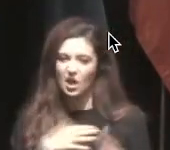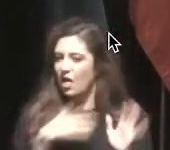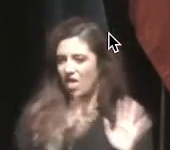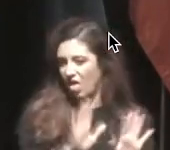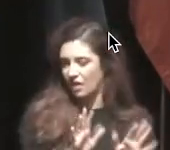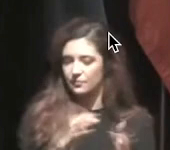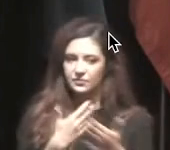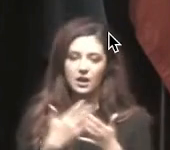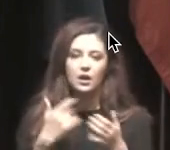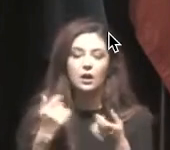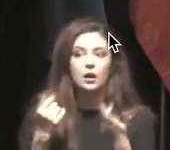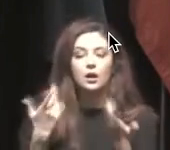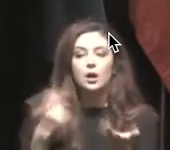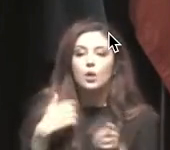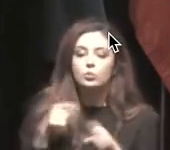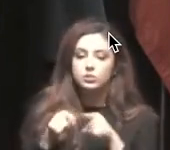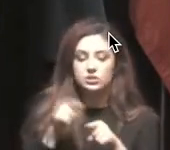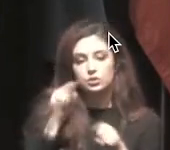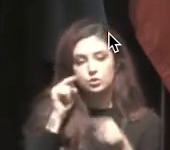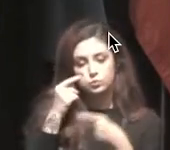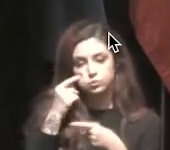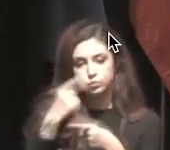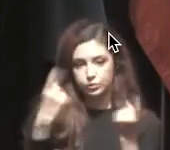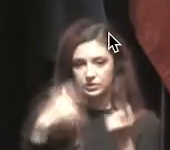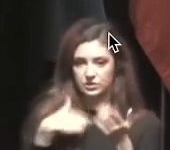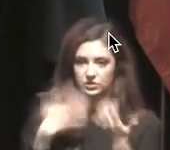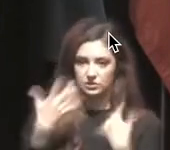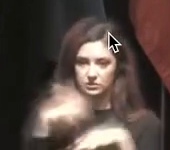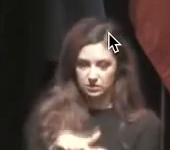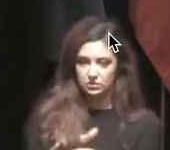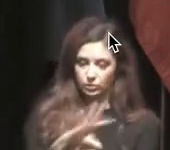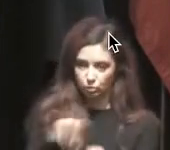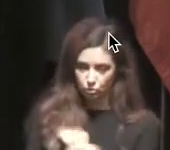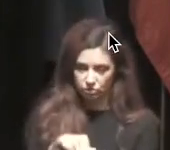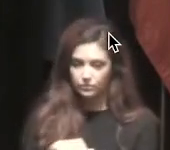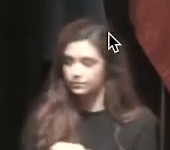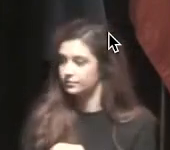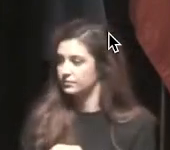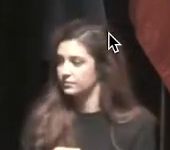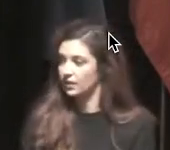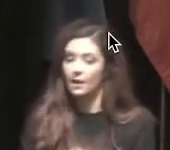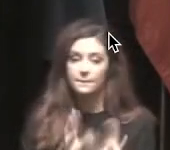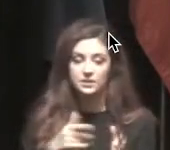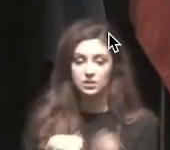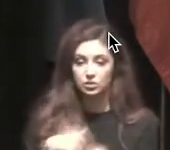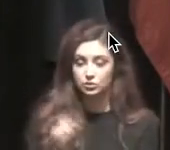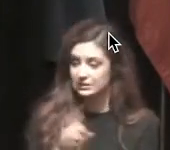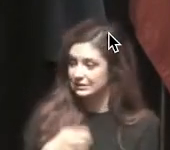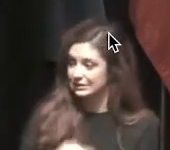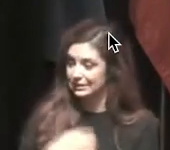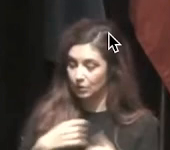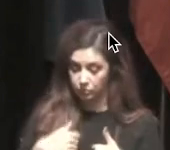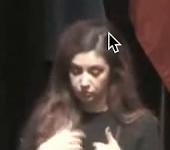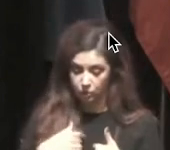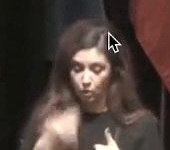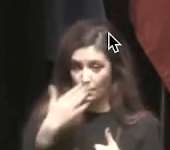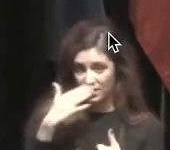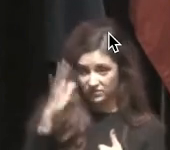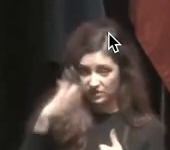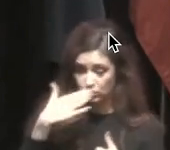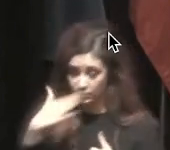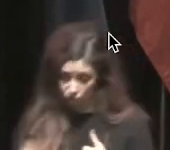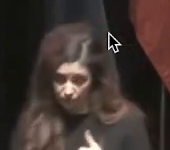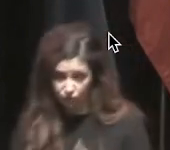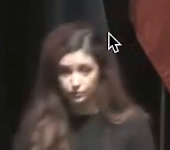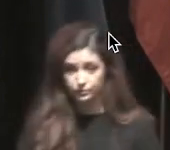políticas públicas municipais de integração e de inclusão? Lisboa tem de ser uma casa que todos sintam como sua, os mais velhos e os mais